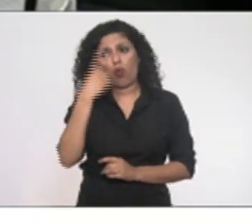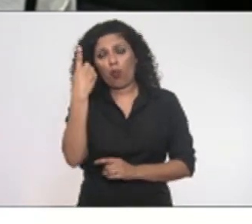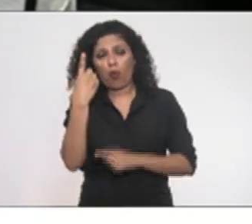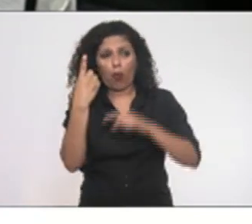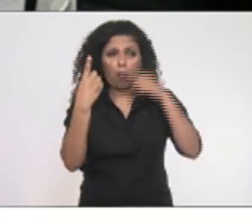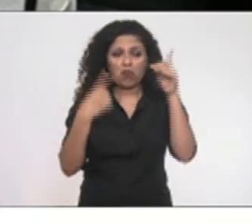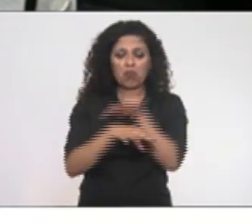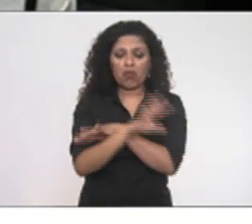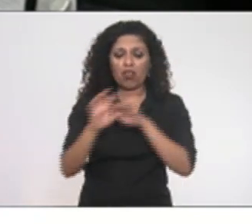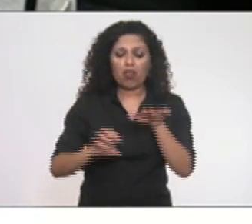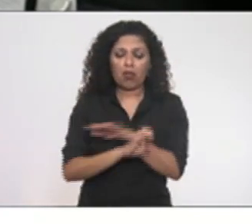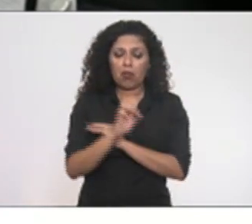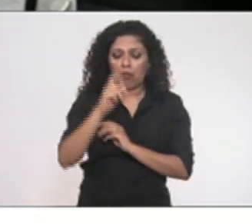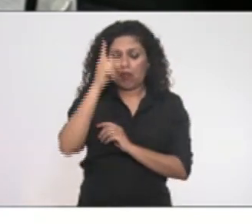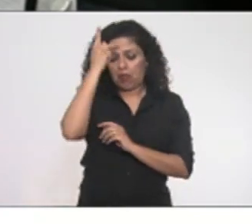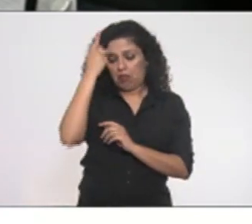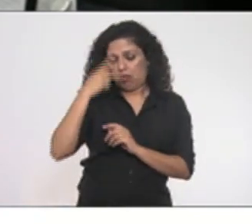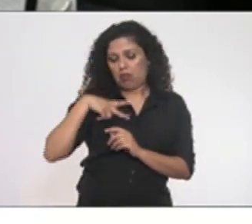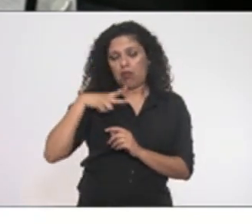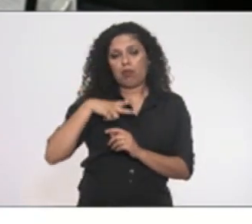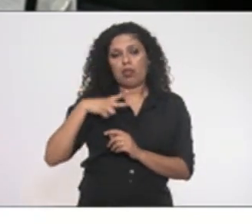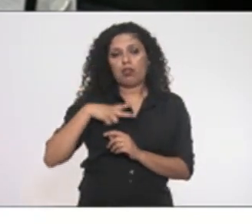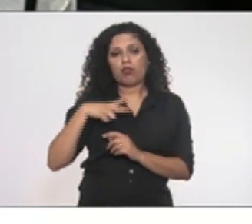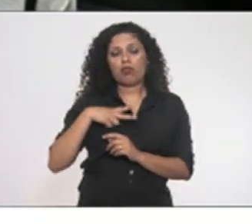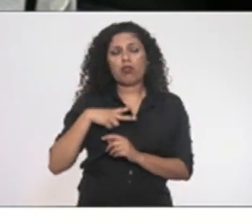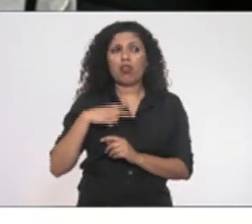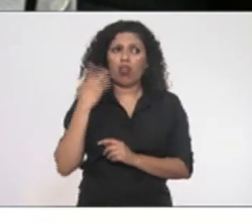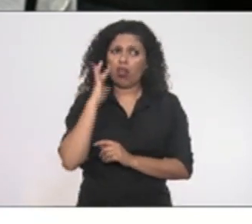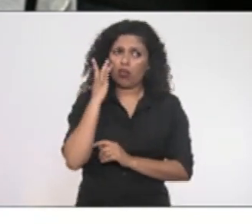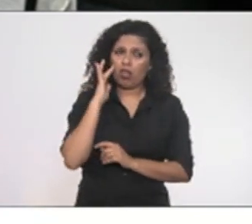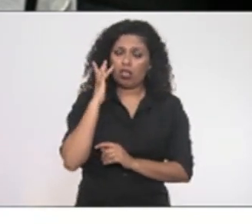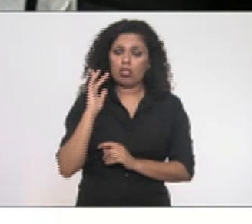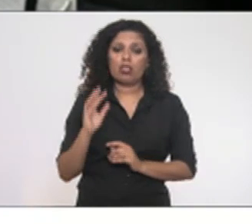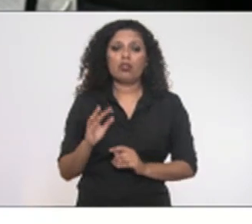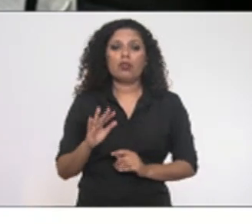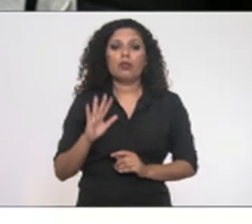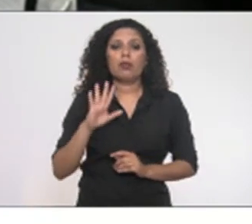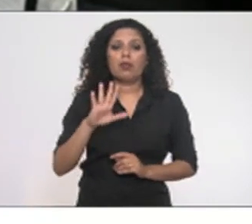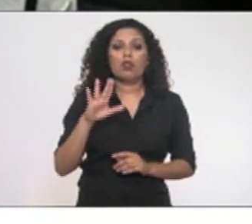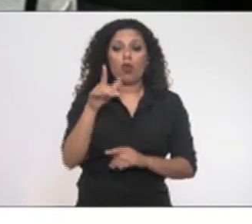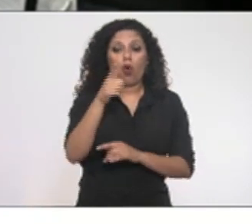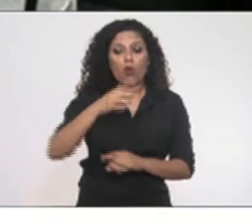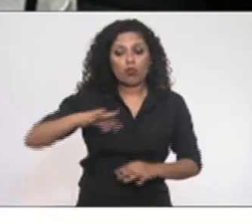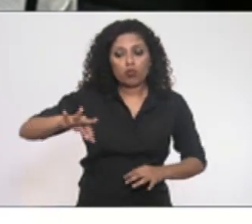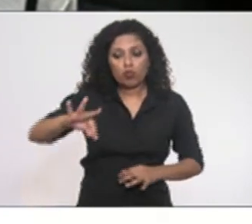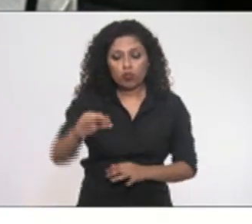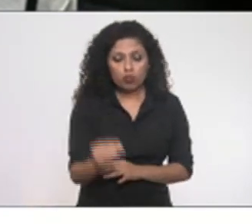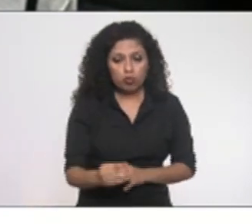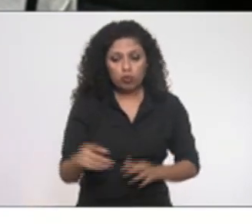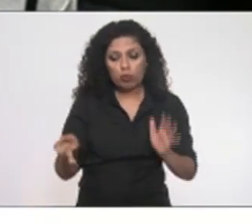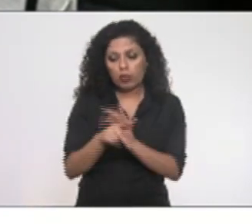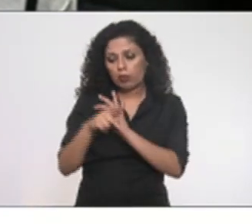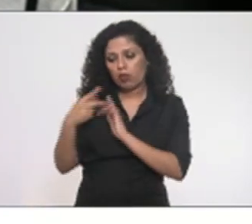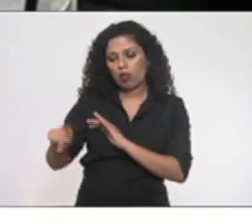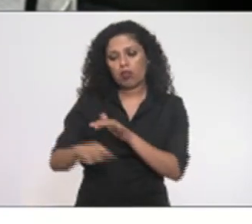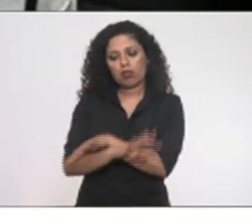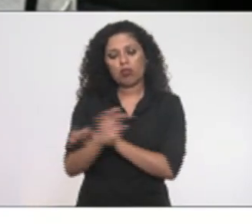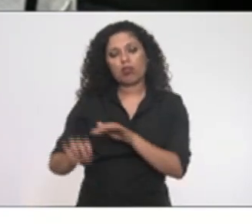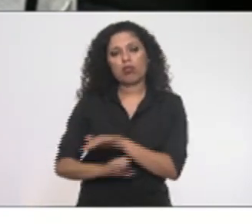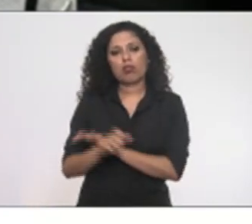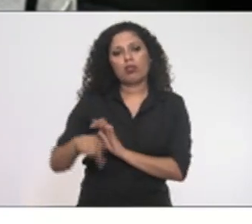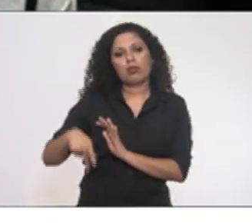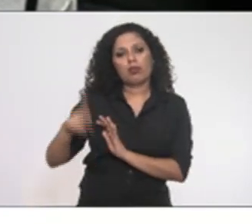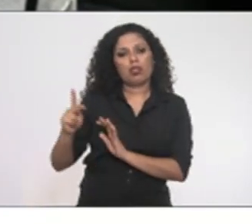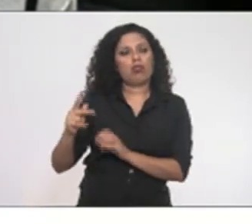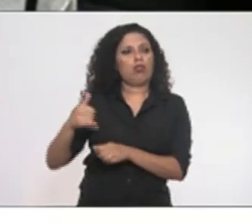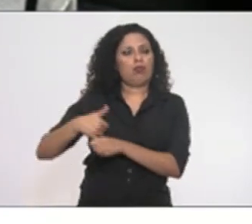acionistas, YPFB, Total e o Grupo AIG, se eu não me engano. Nos outros era 100% Petrobras. Então, todos os diretores eram da